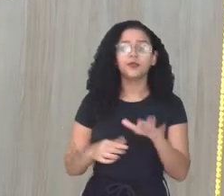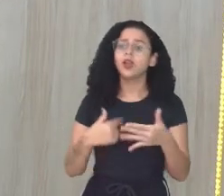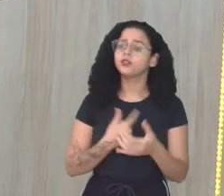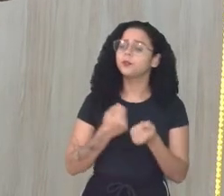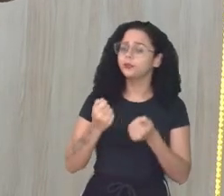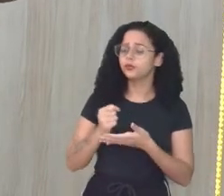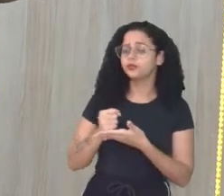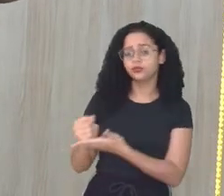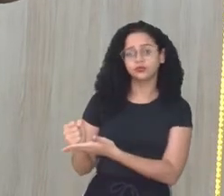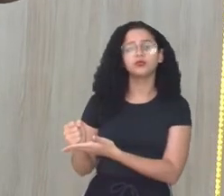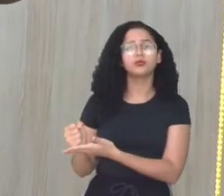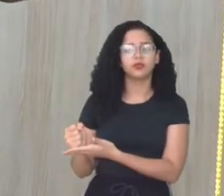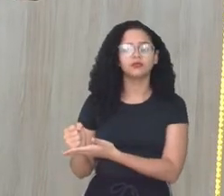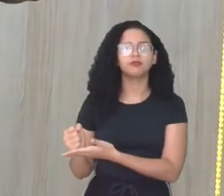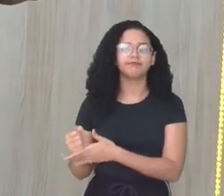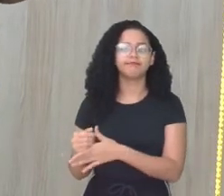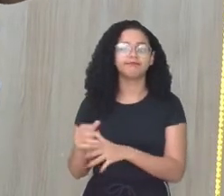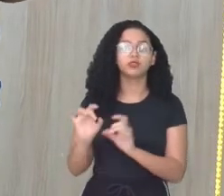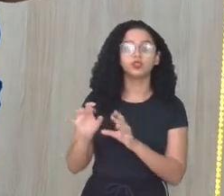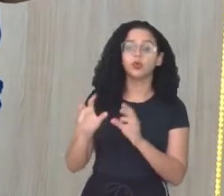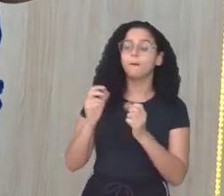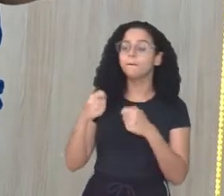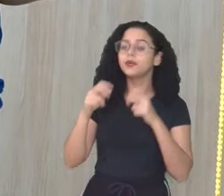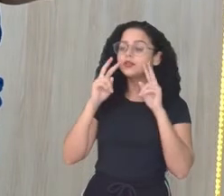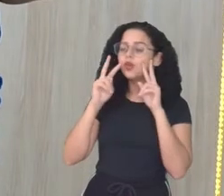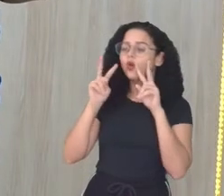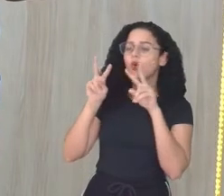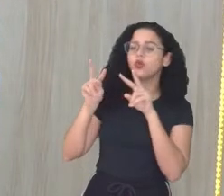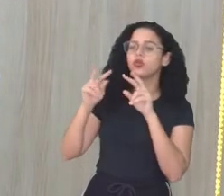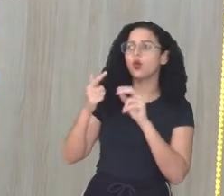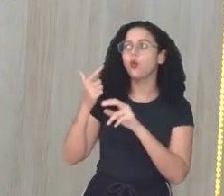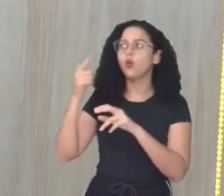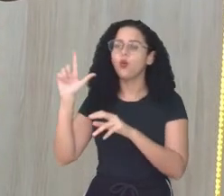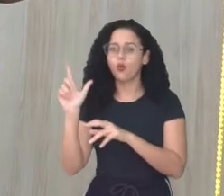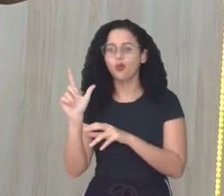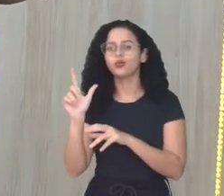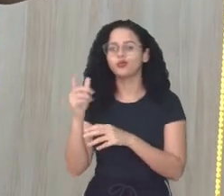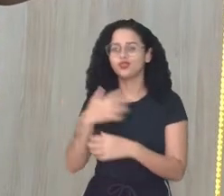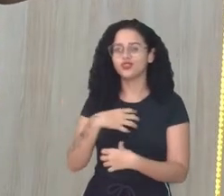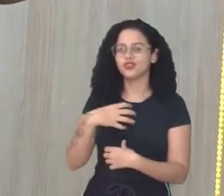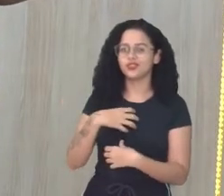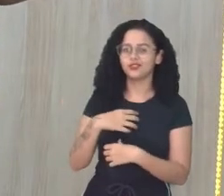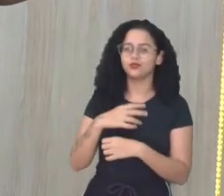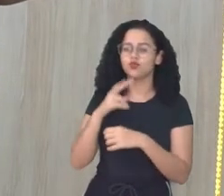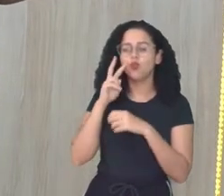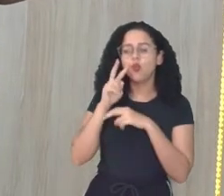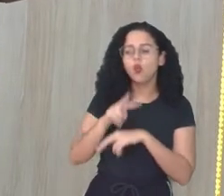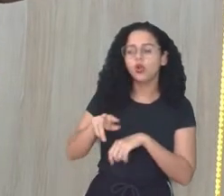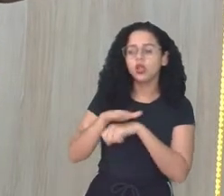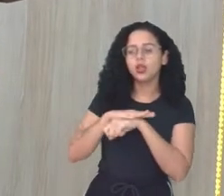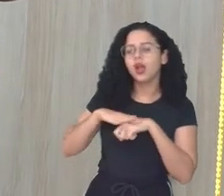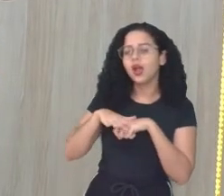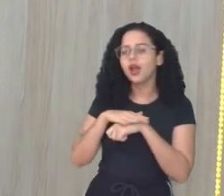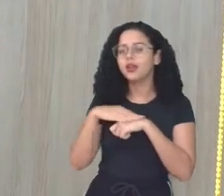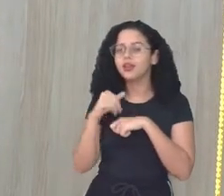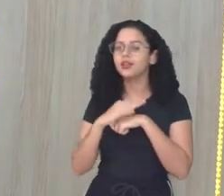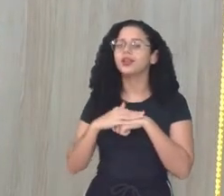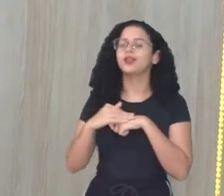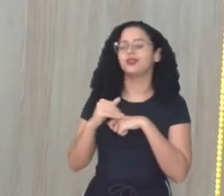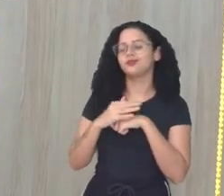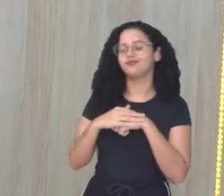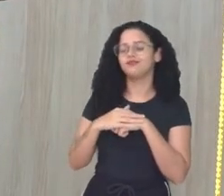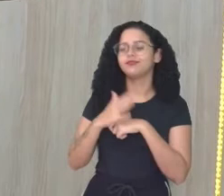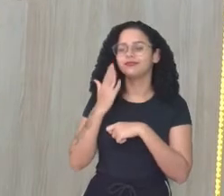pode ajudar. Basta olhar com outro olhar, tá certo? Então, aí na